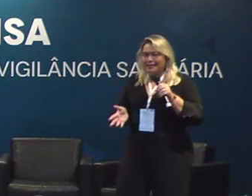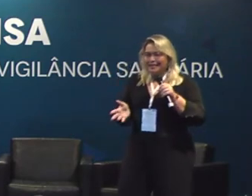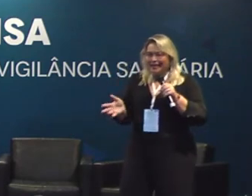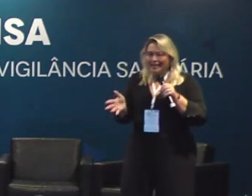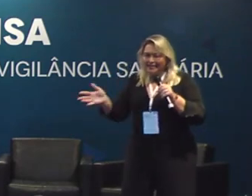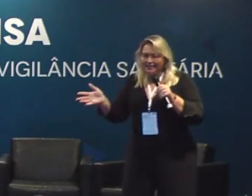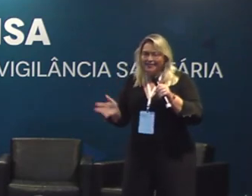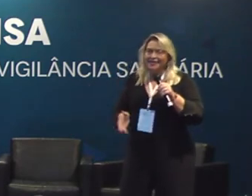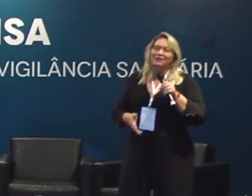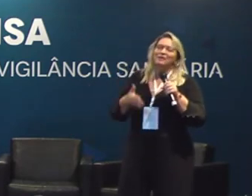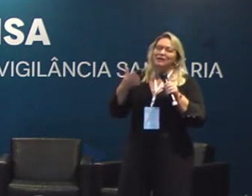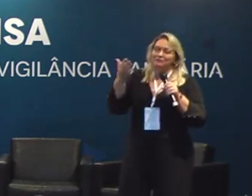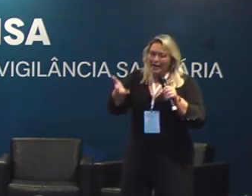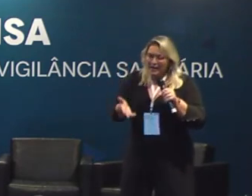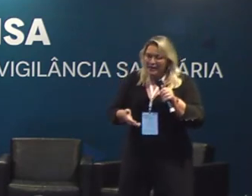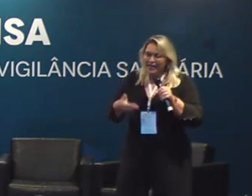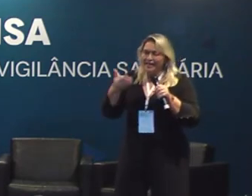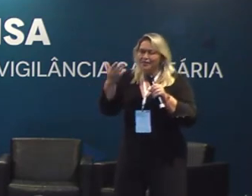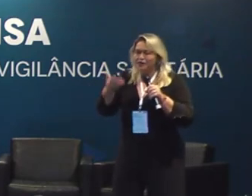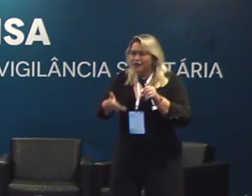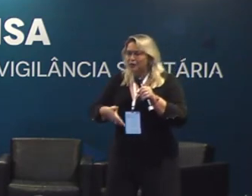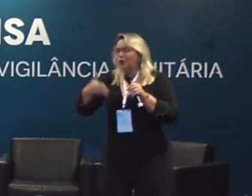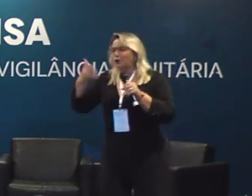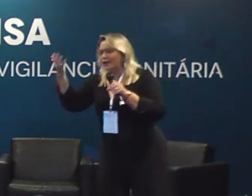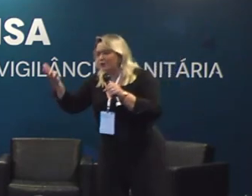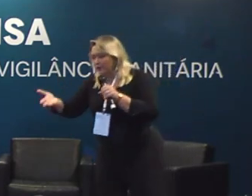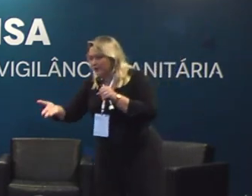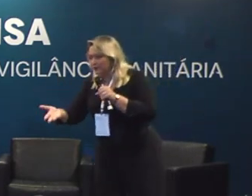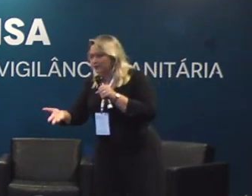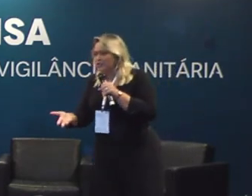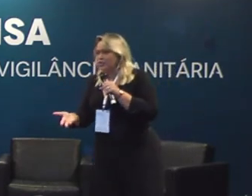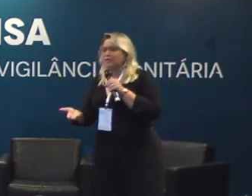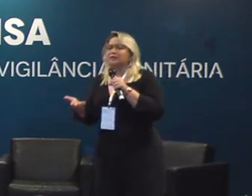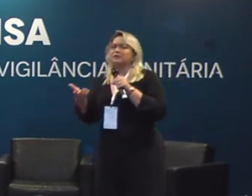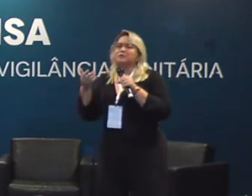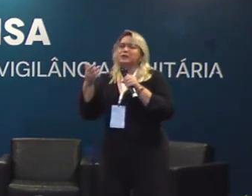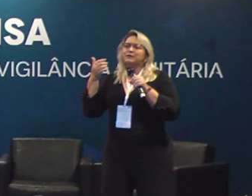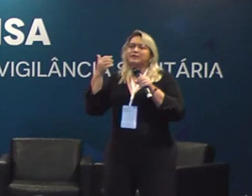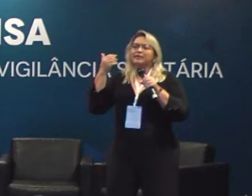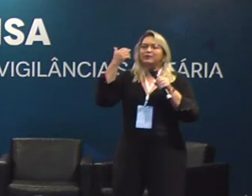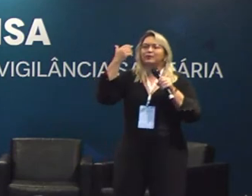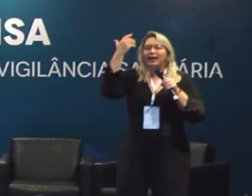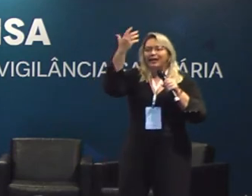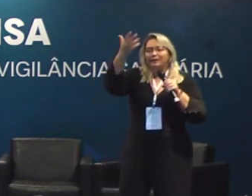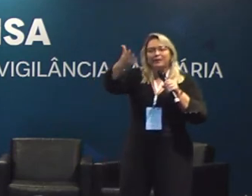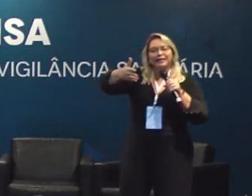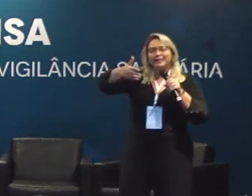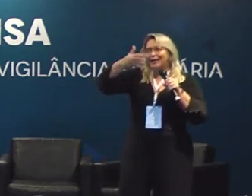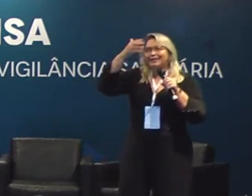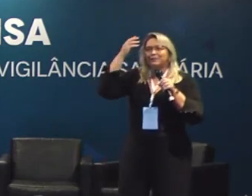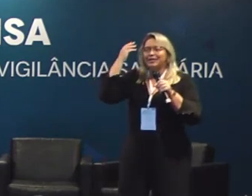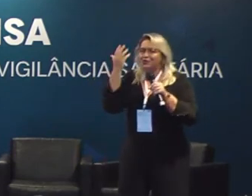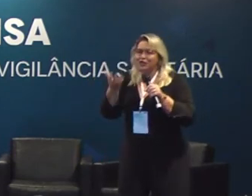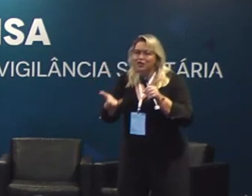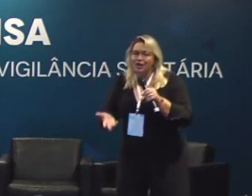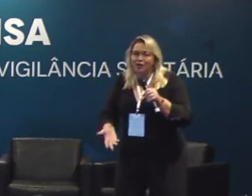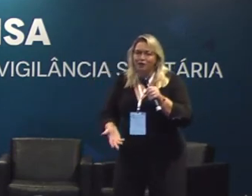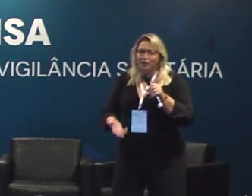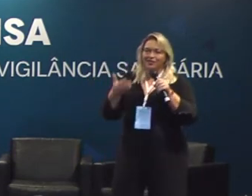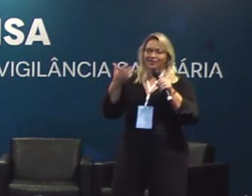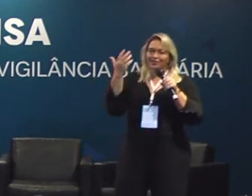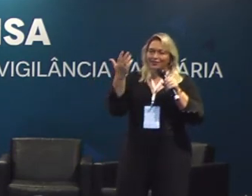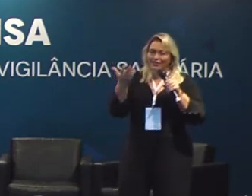né? Então, minha Paraíba querida, Vitória, o pessoal da Vigilância do Espírito Santo, as minhas